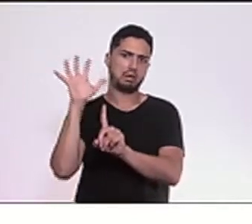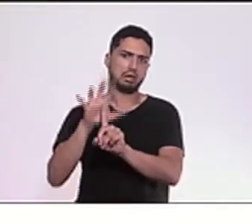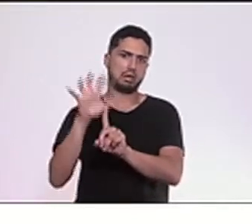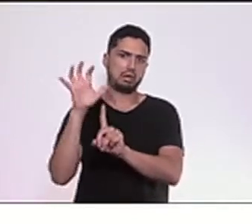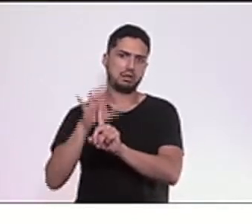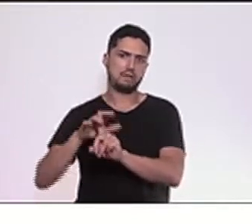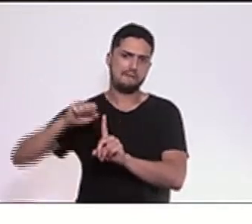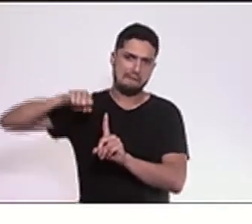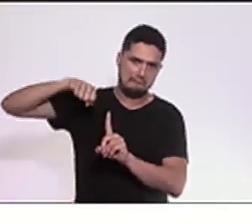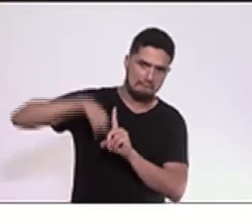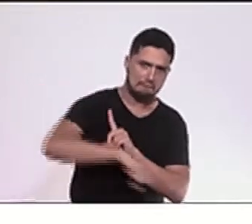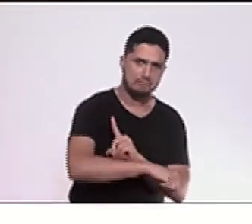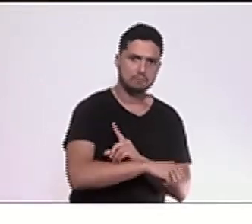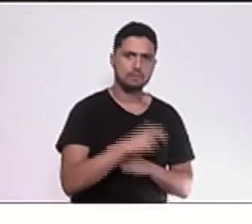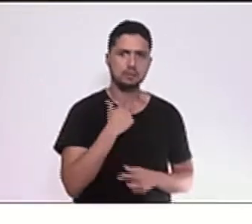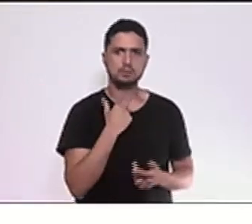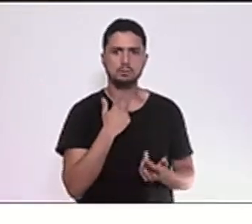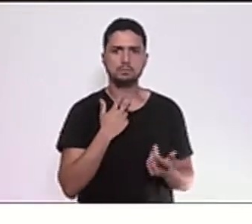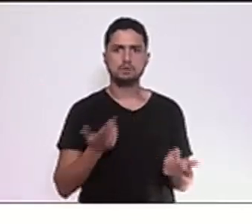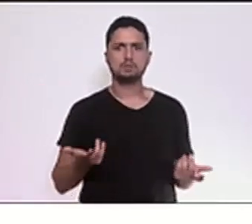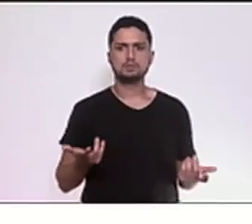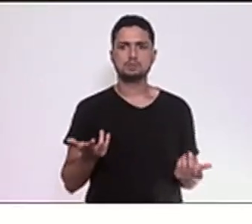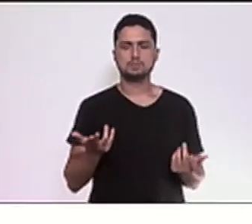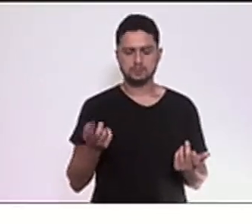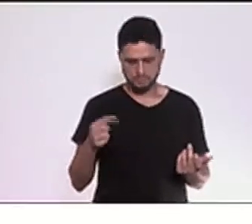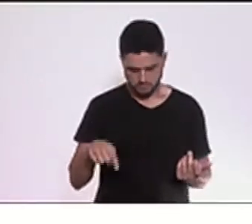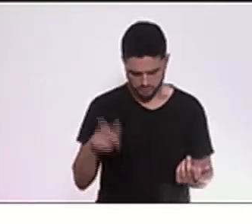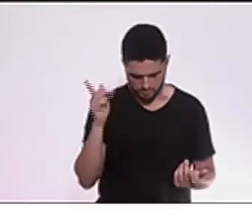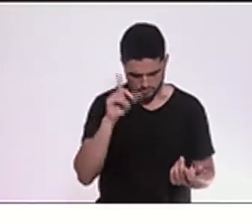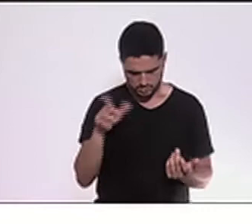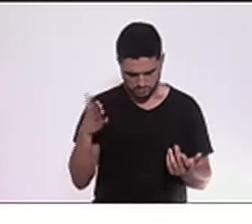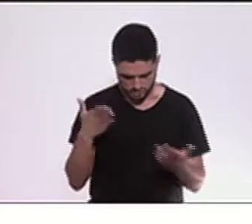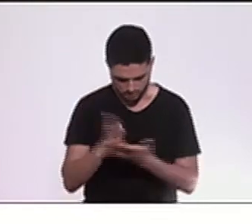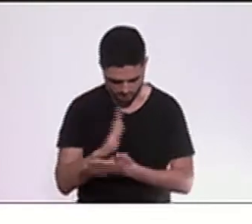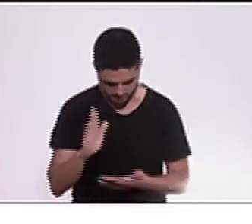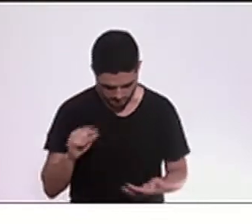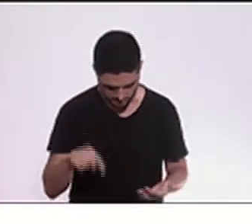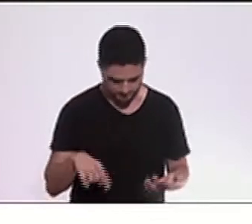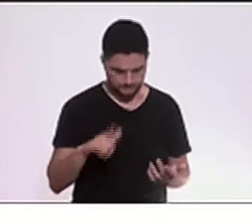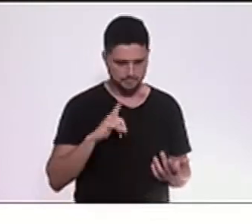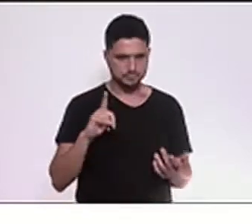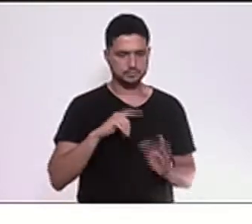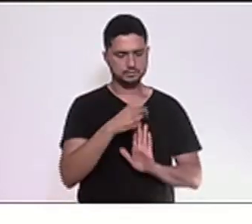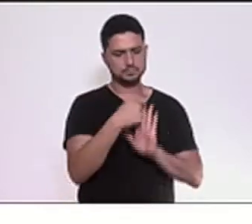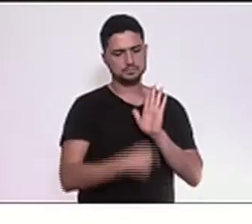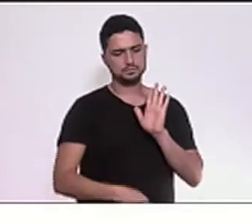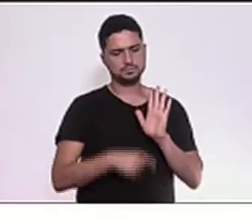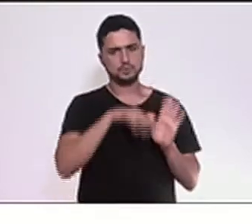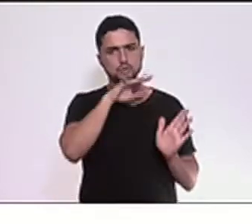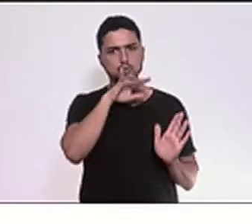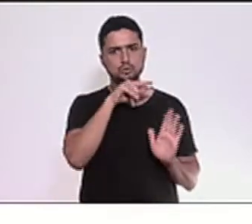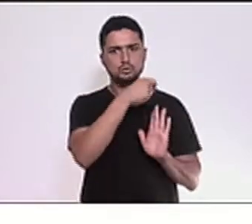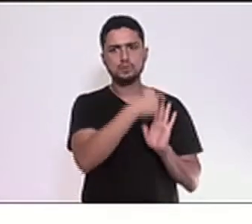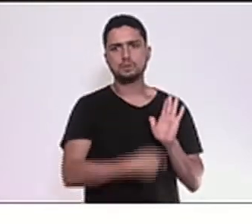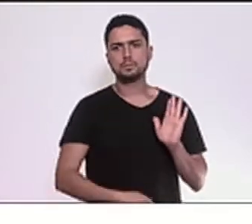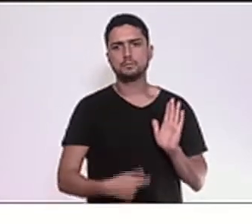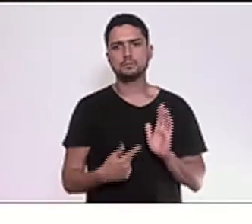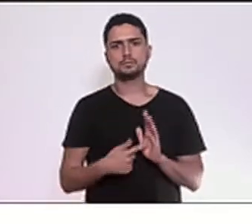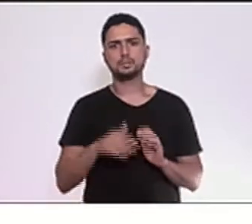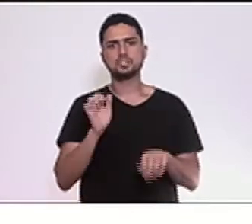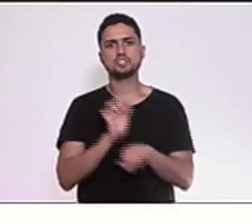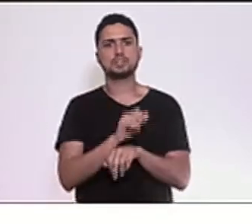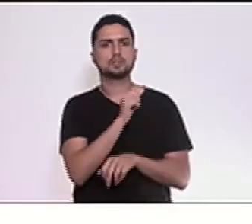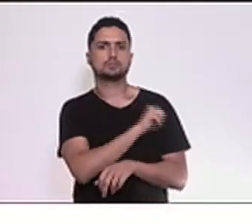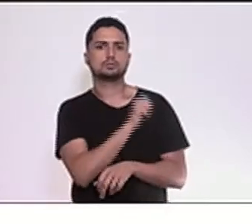goela abaixo que vai se aprovar esse pacote de maldades com o Estado do